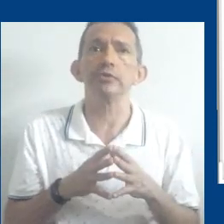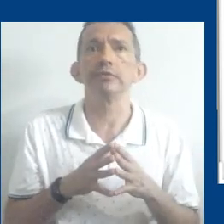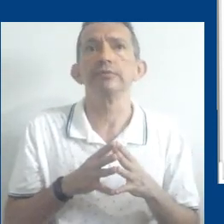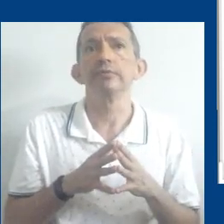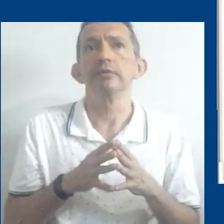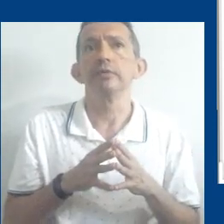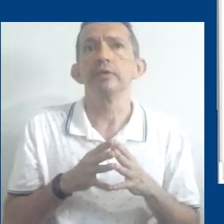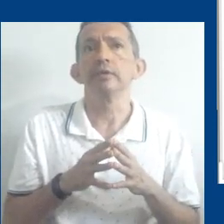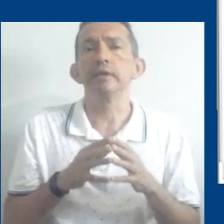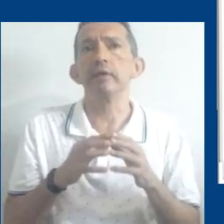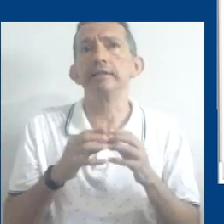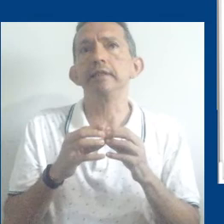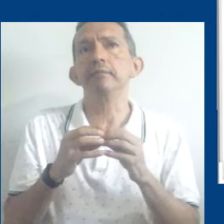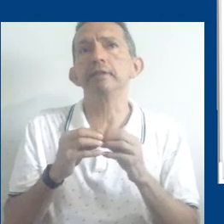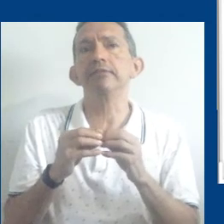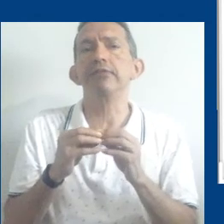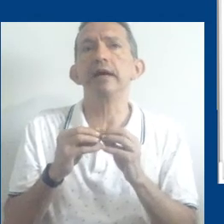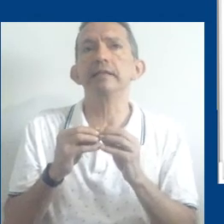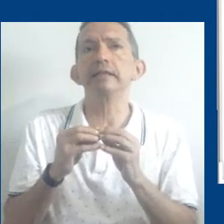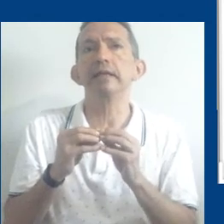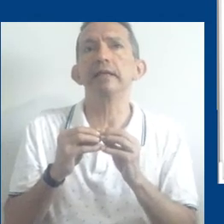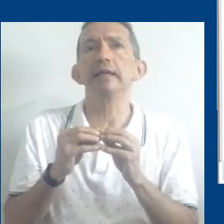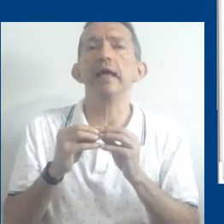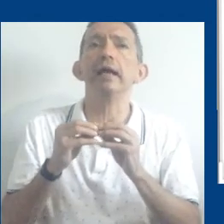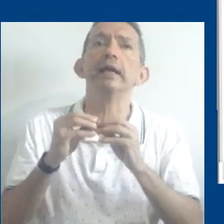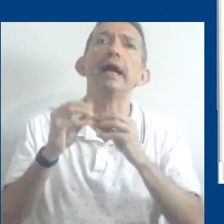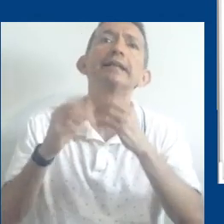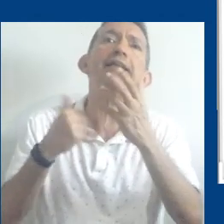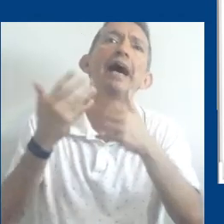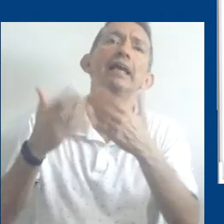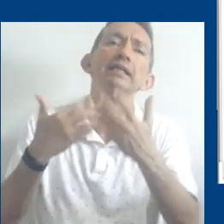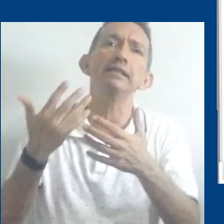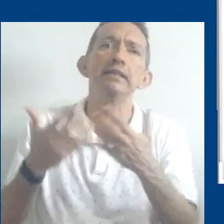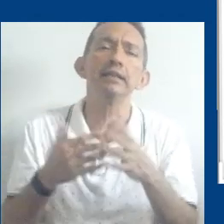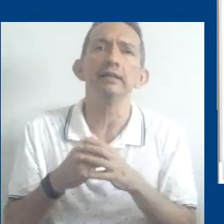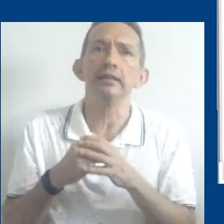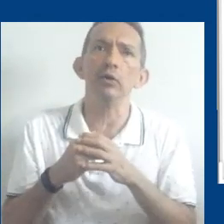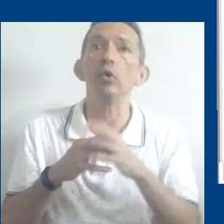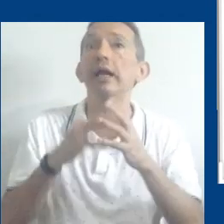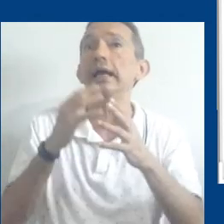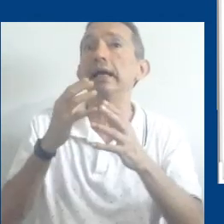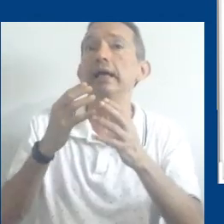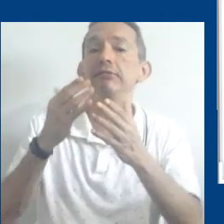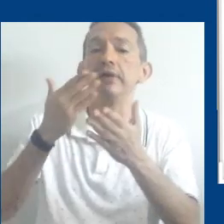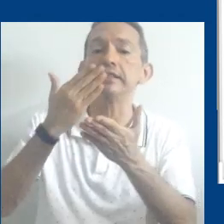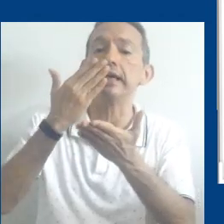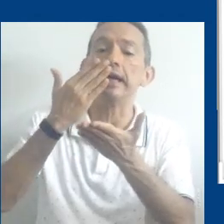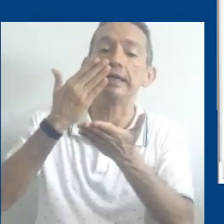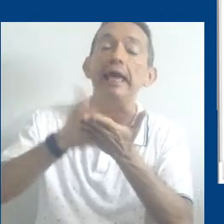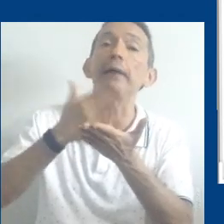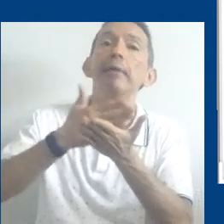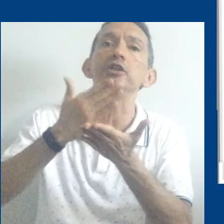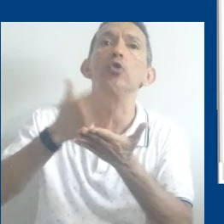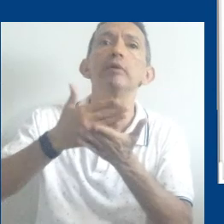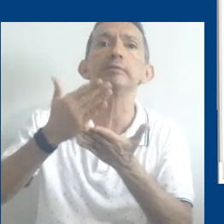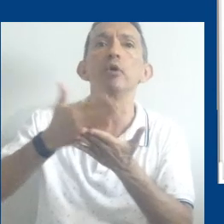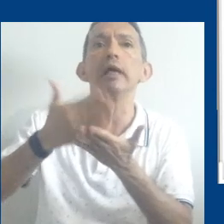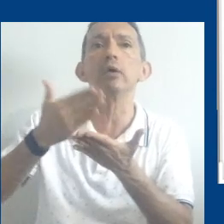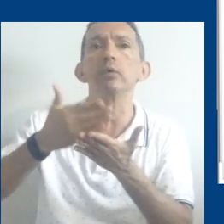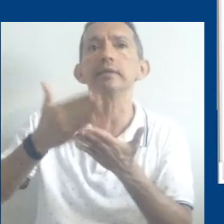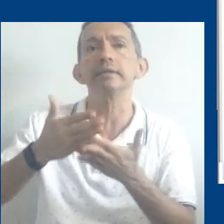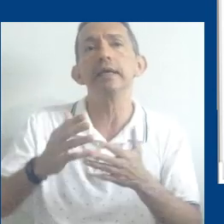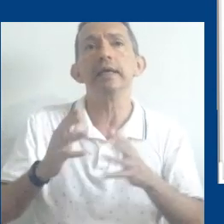peroxissomos são enzimas que fazem catálise Ou faz a quebra de